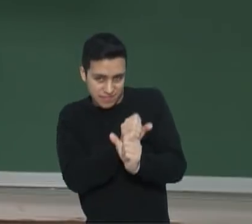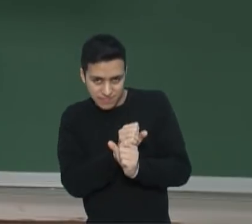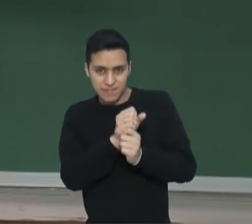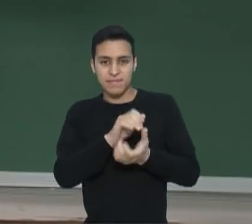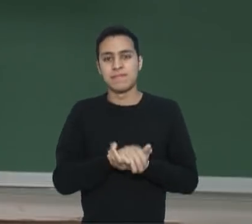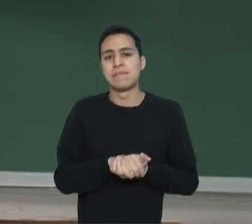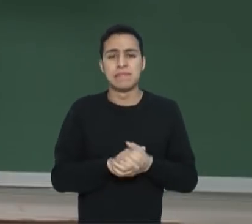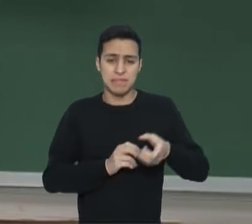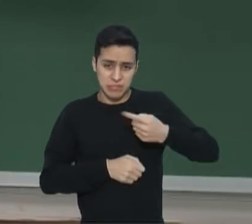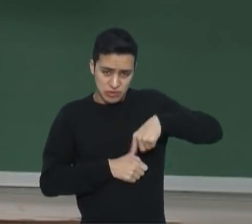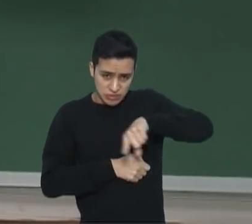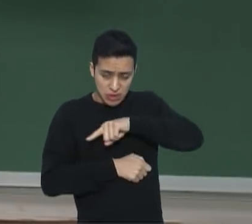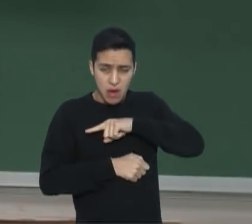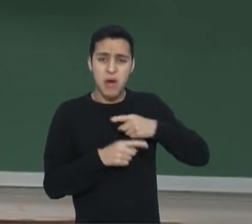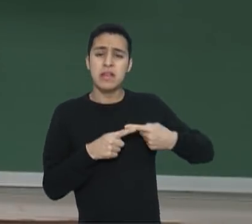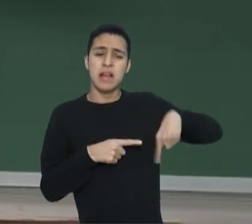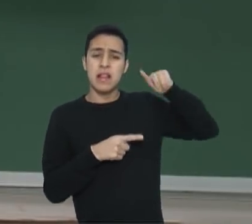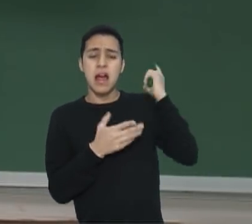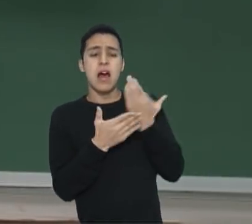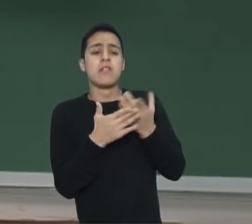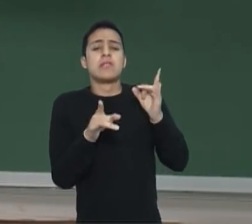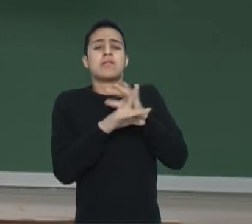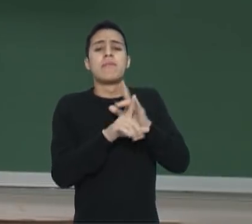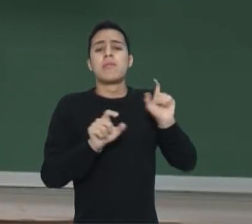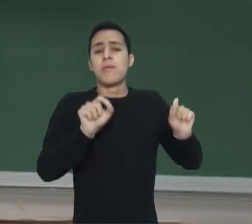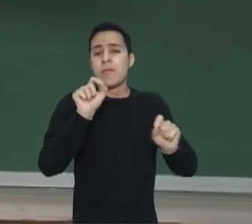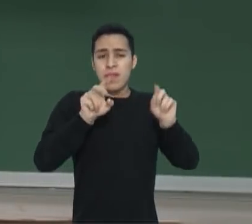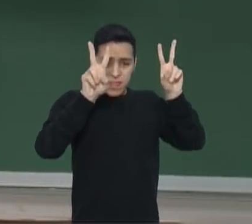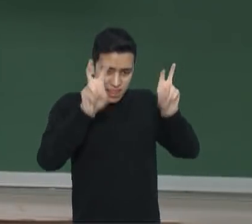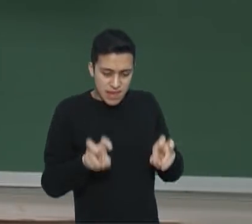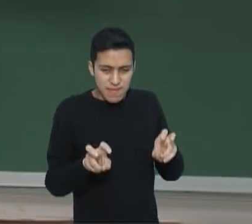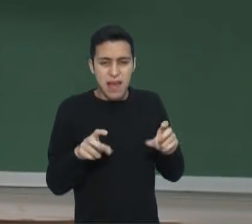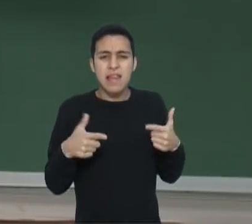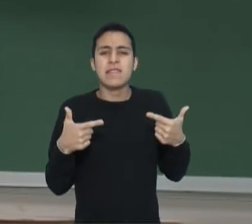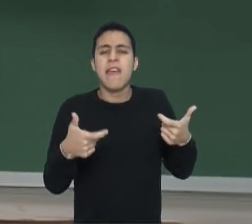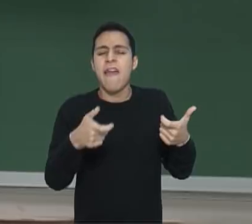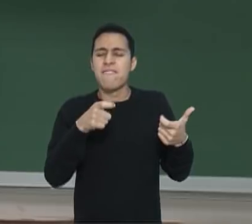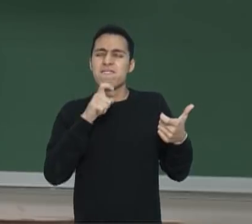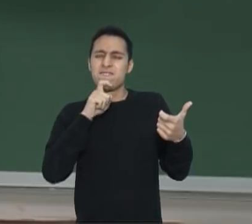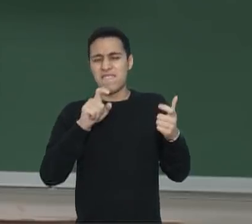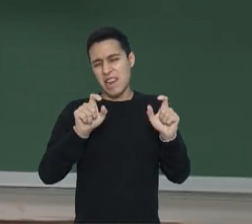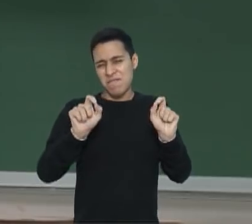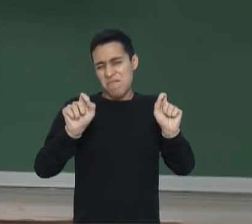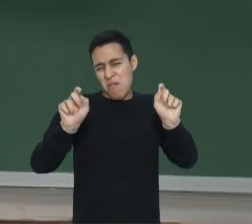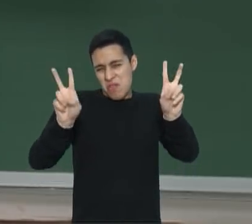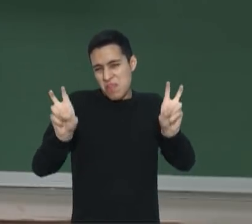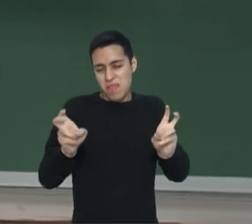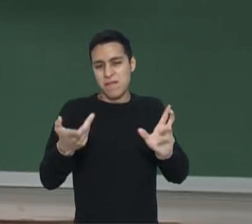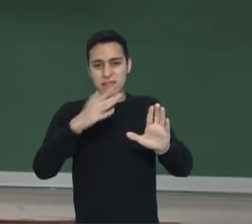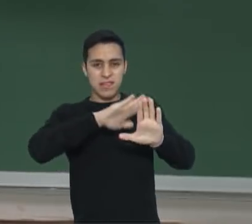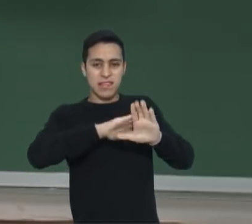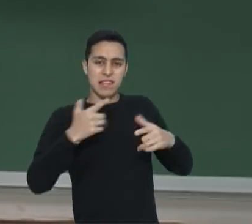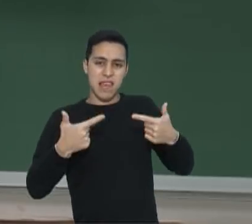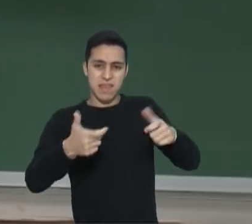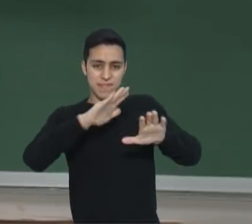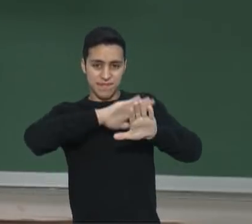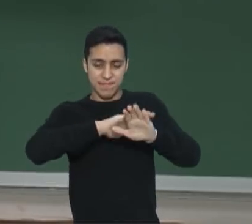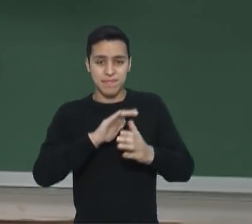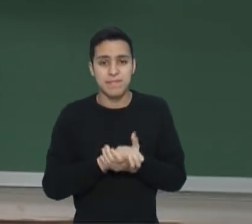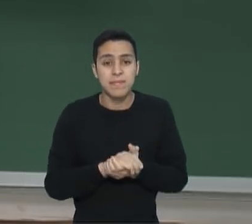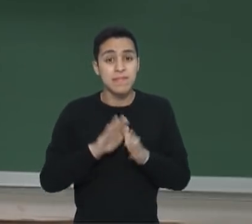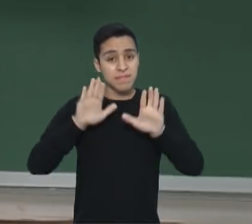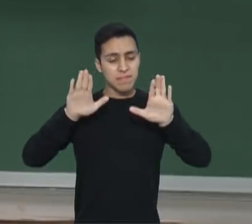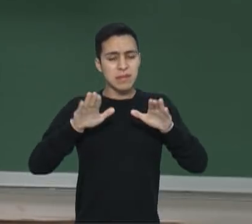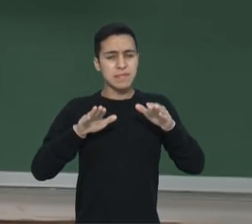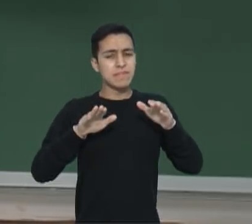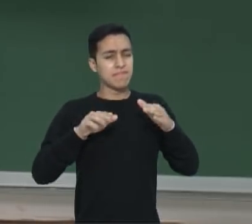Nós fechamos na aula anterior o assunto Guerra Fria. Guerra Fria nós tratamos de bastante coisa, mas o professor quer chamar a atenção